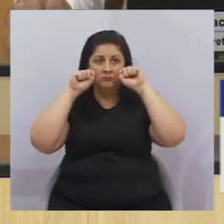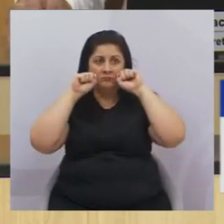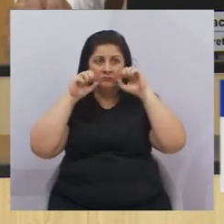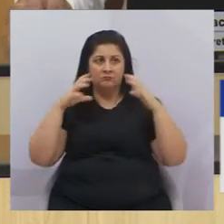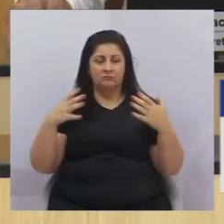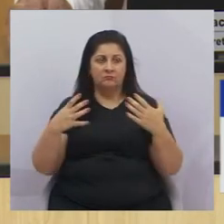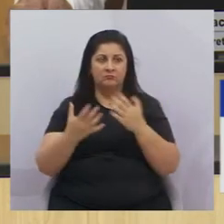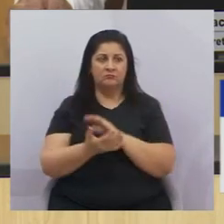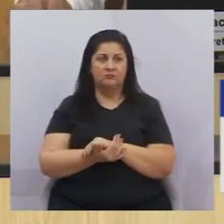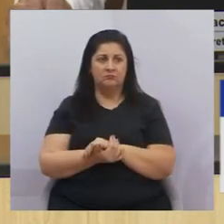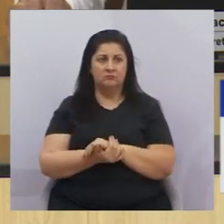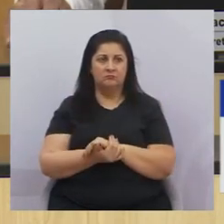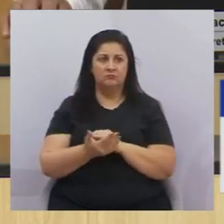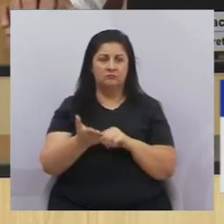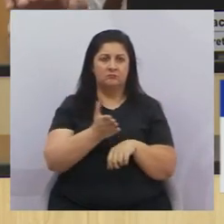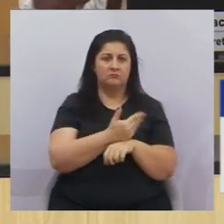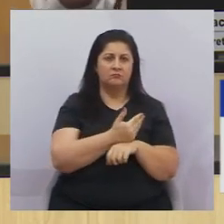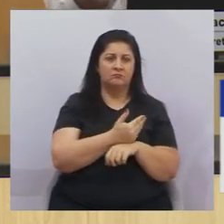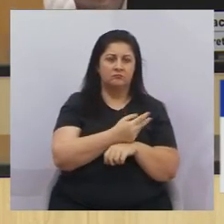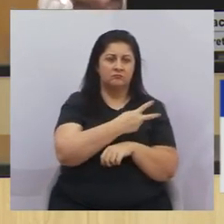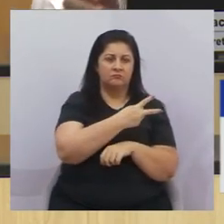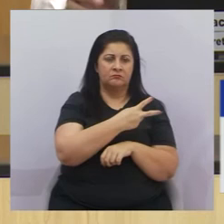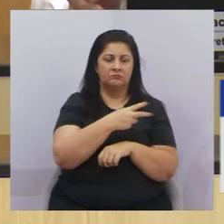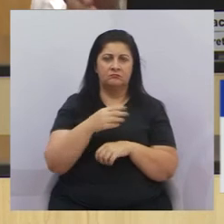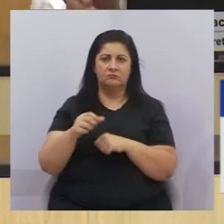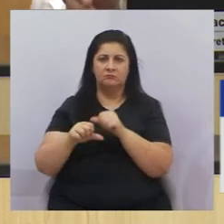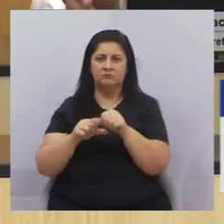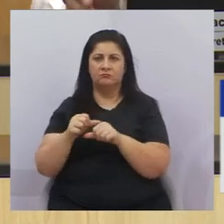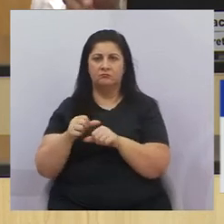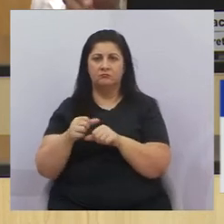aqui, era 2, passou a ser a 3, com